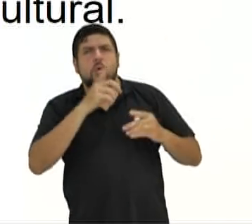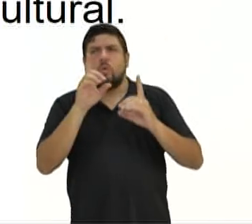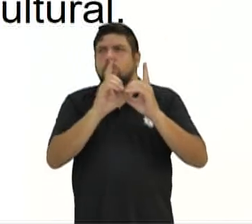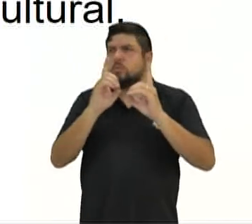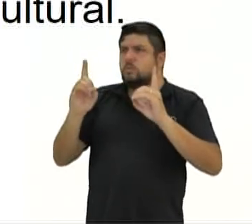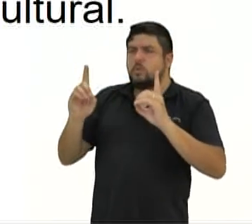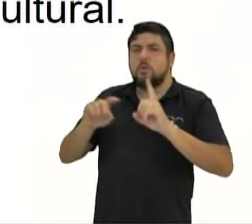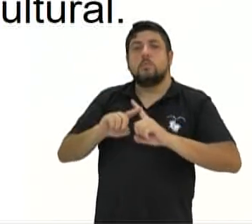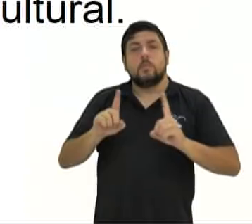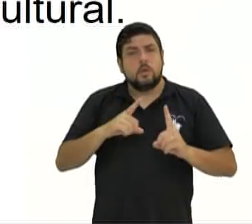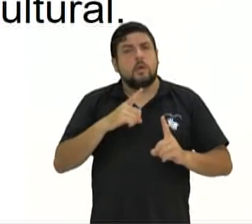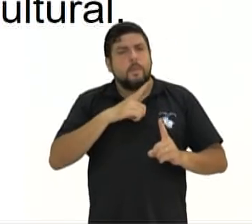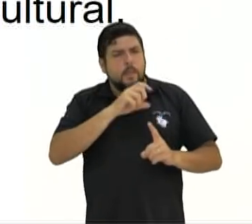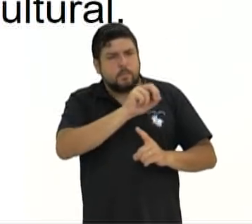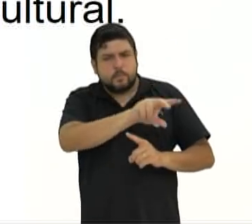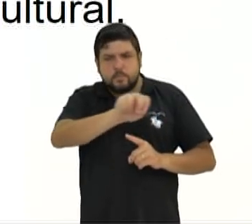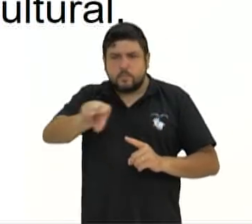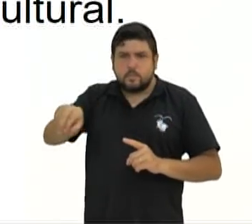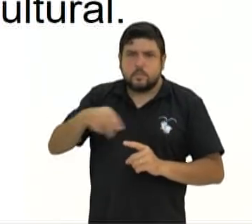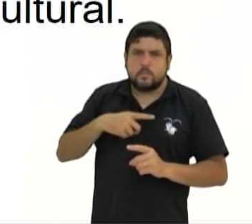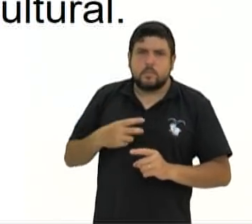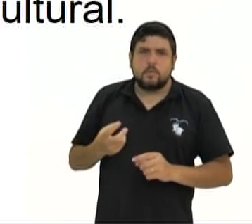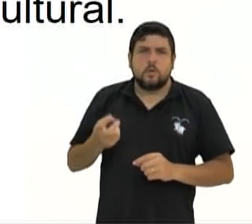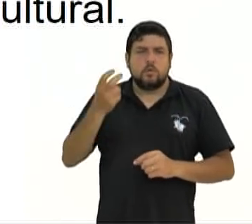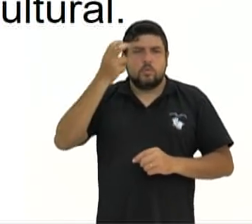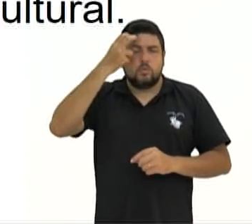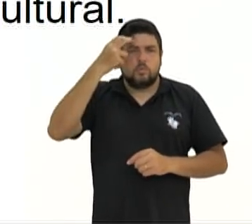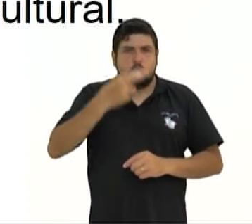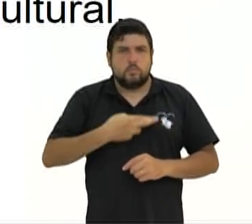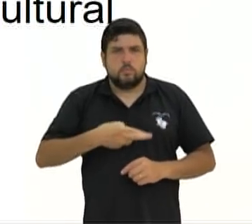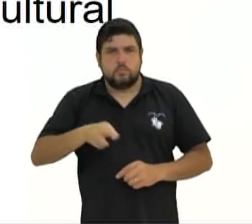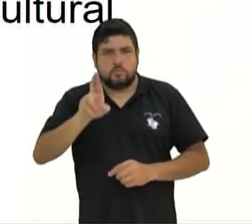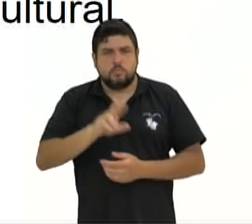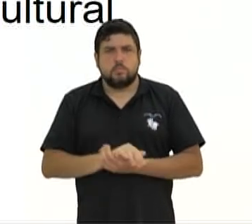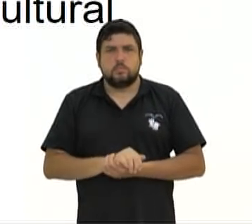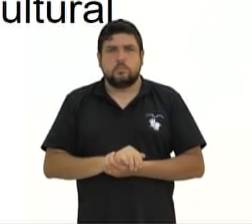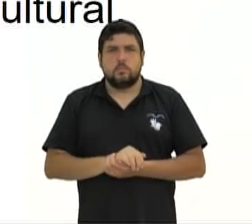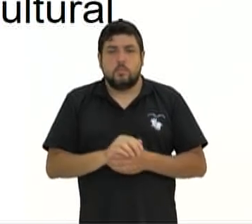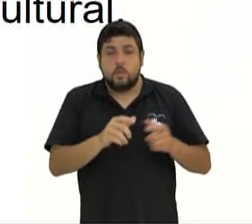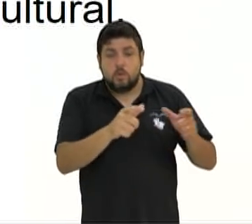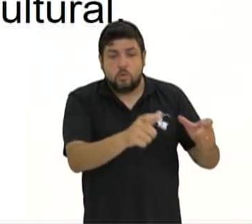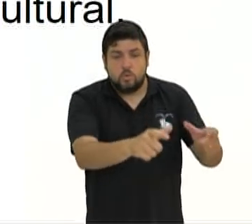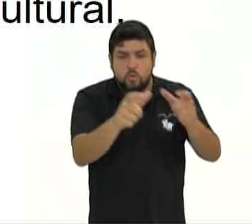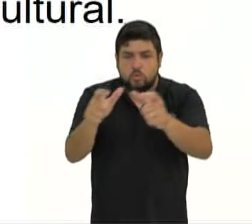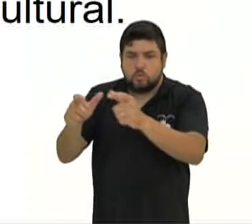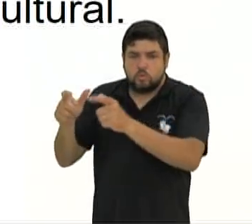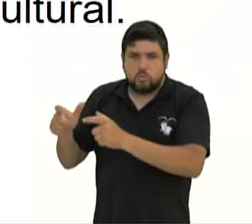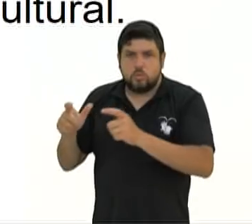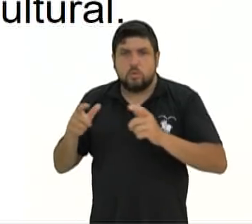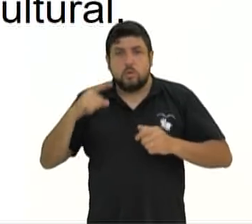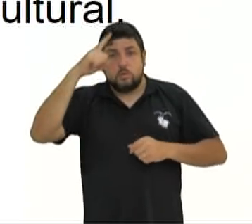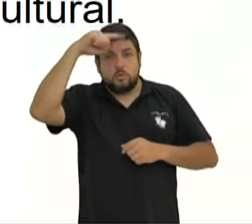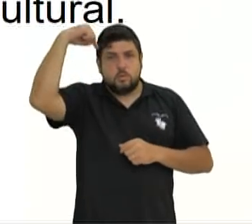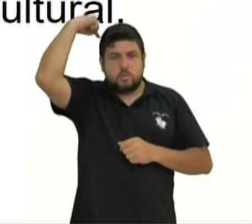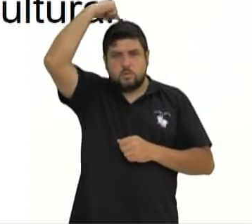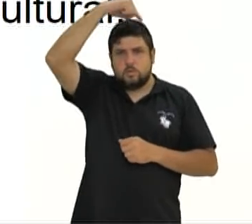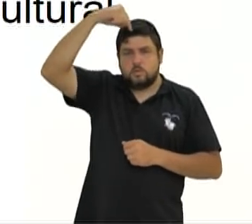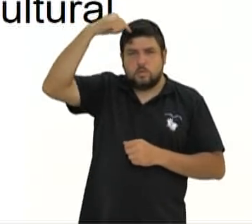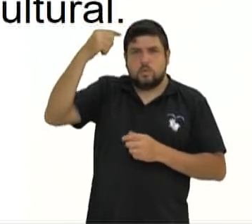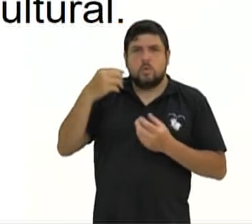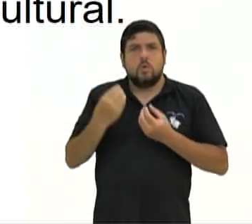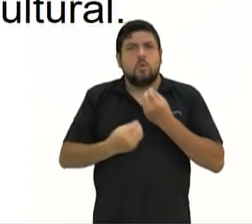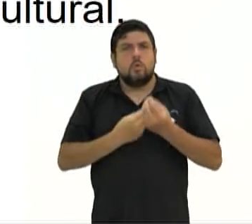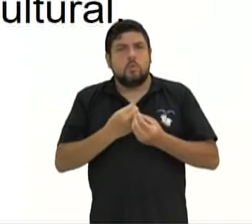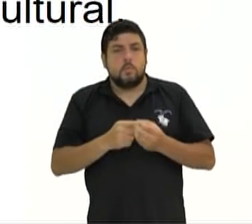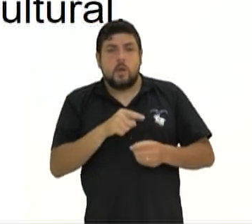essa manifestação em todas as culturas. Os lugares sagrados, além de serem importantes para os religiosos, também são